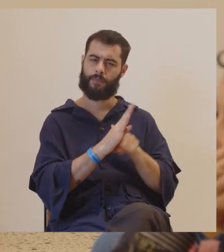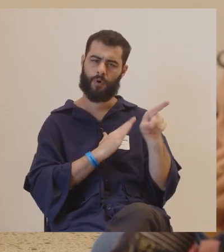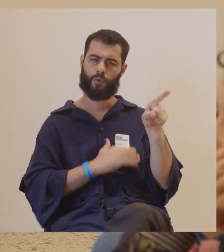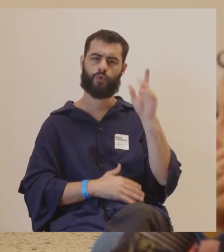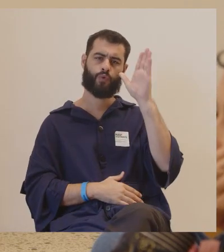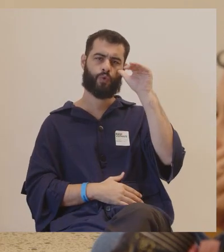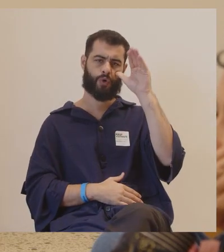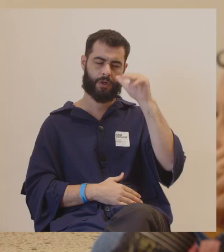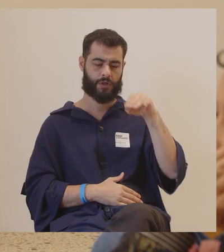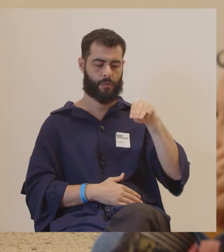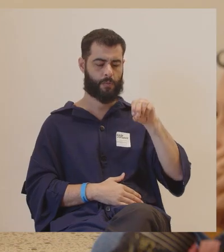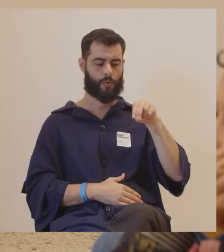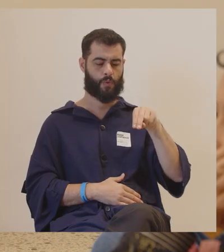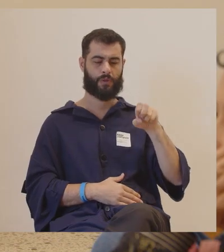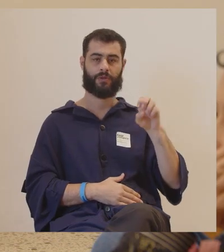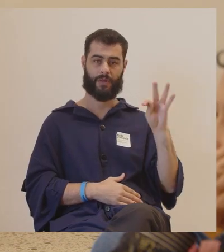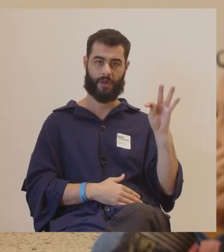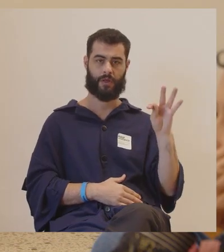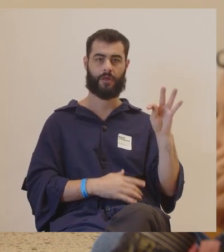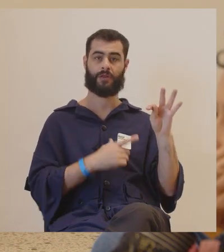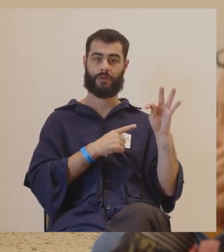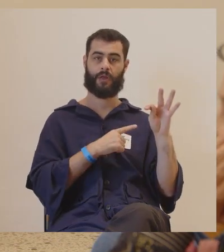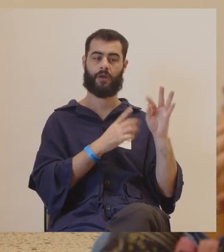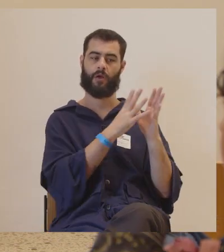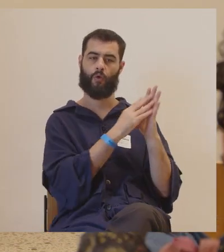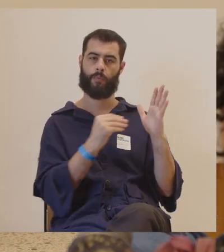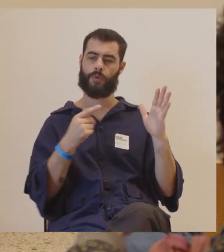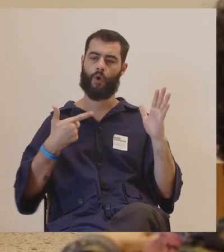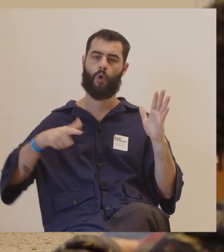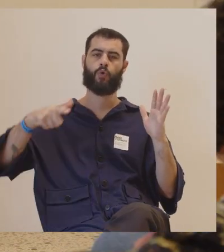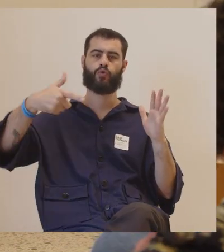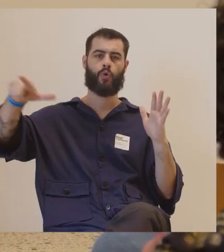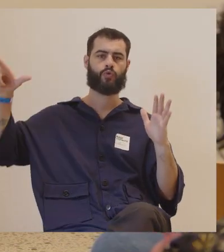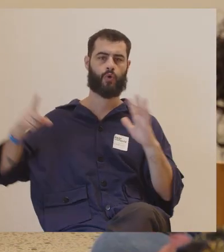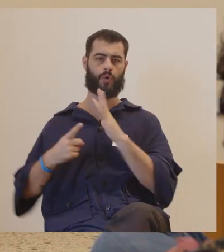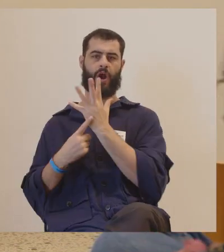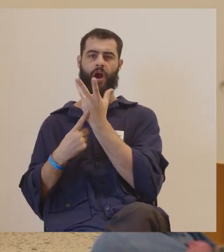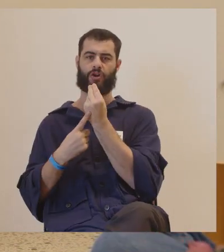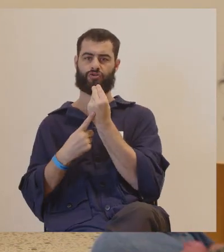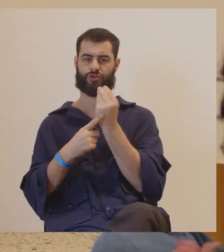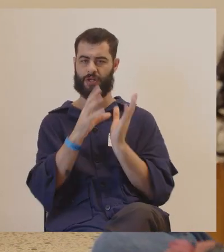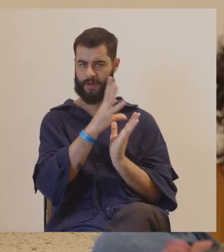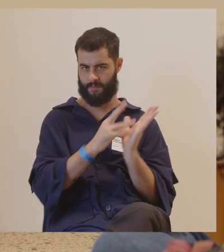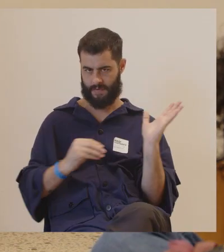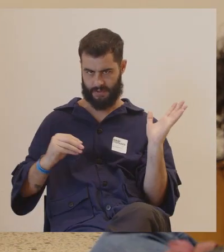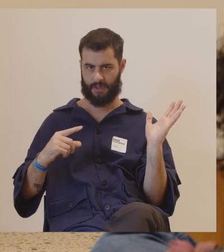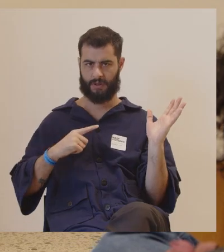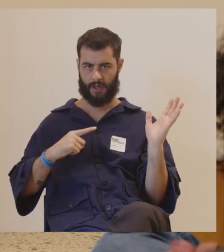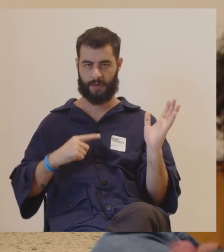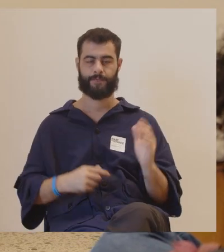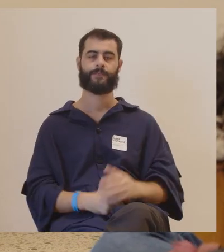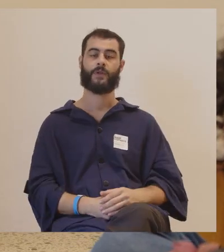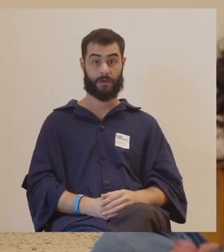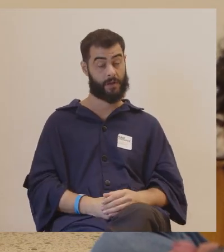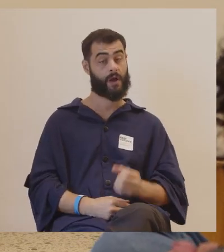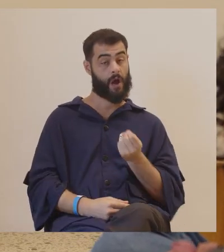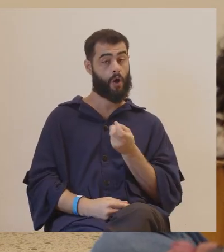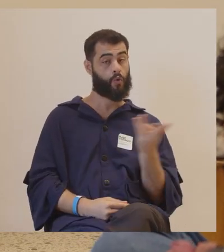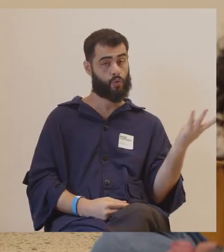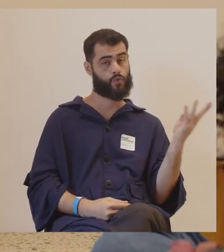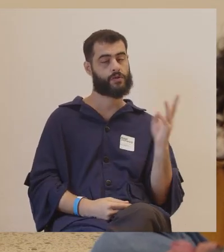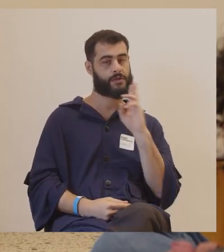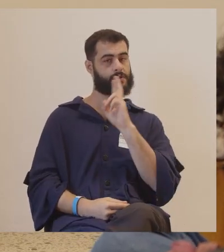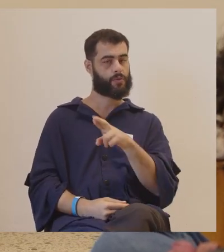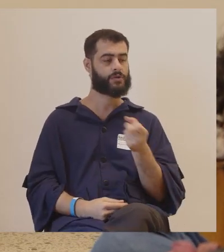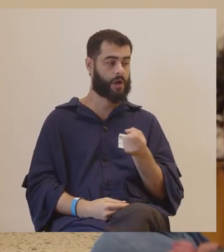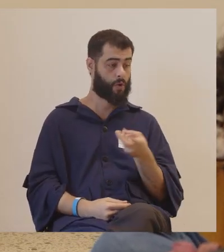de Monet e do impressionismo em outros movimentos artísticos. Bom, eu acho que a gente tem alguns, né? Se a gente vai falar de